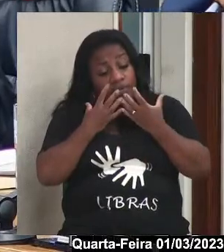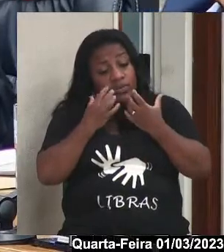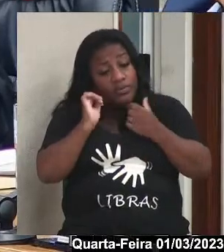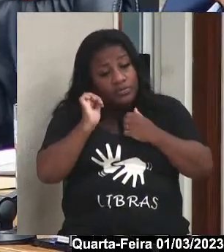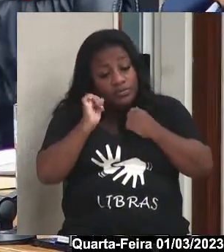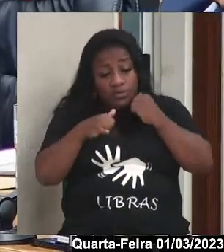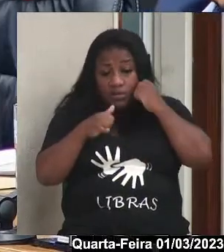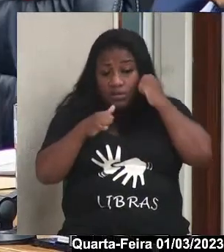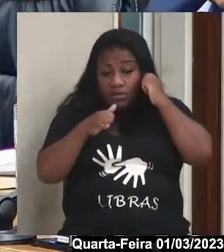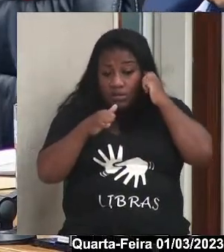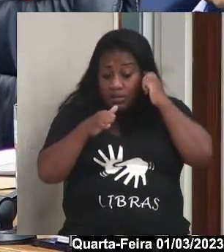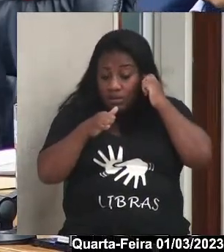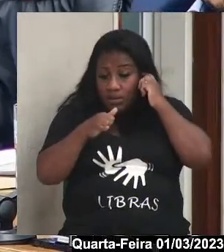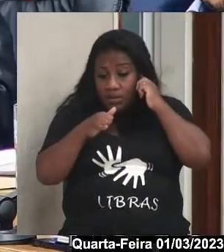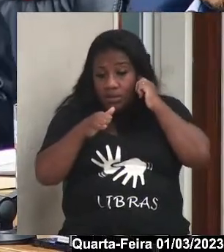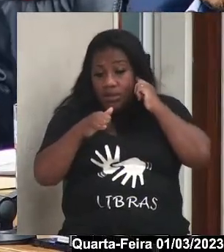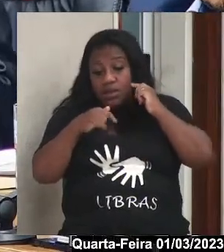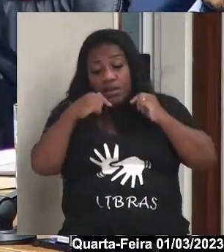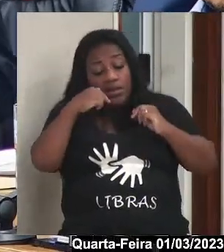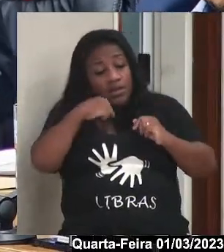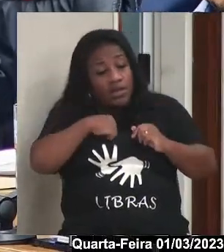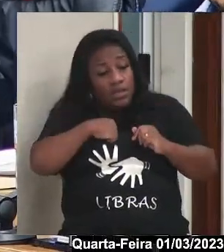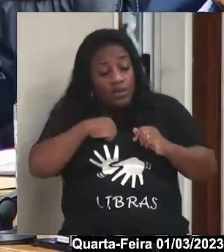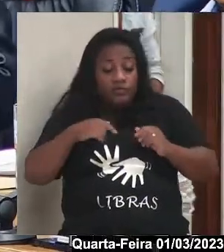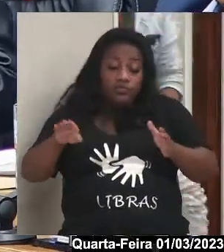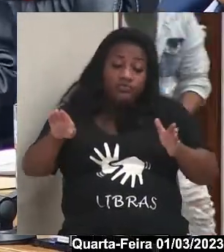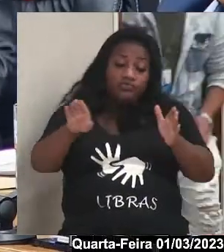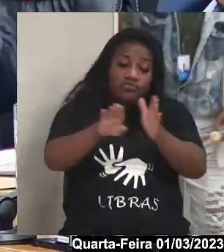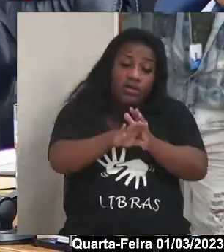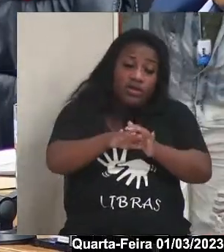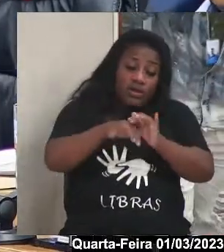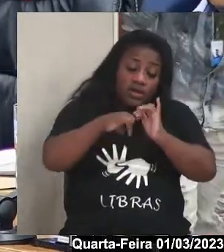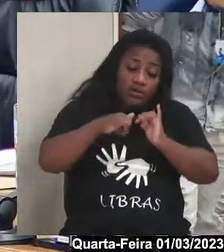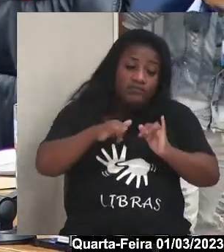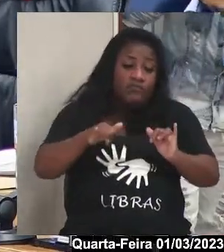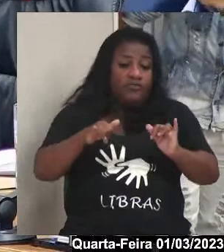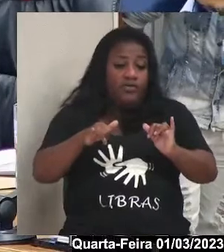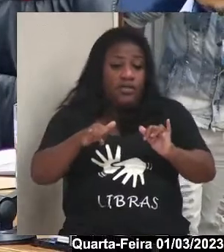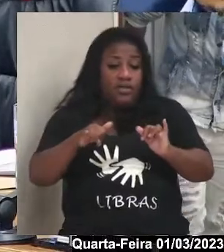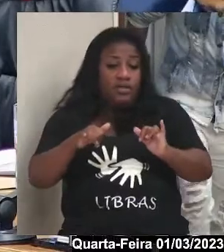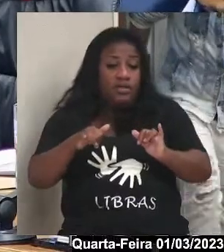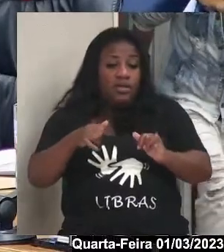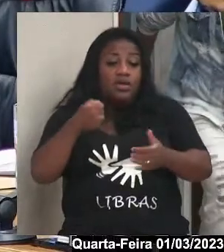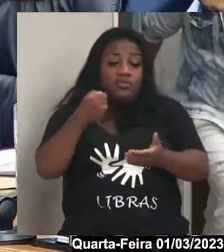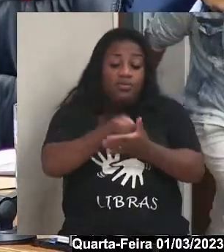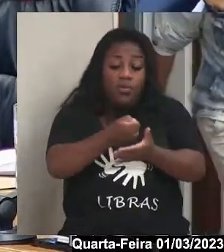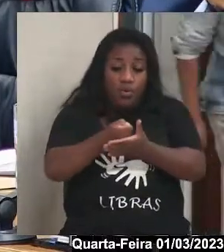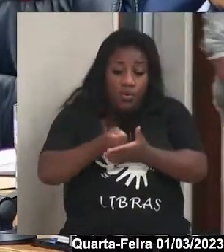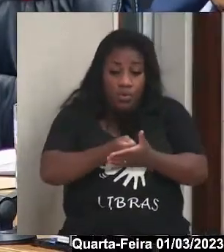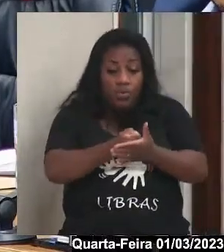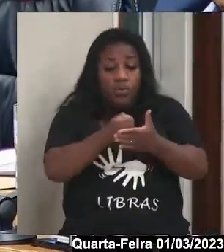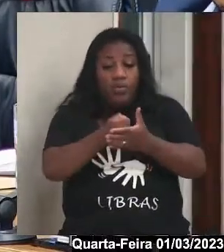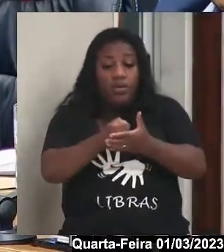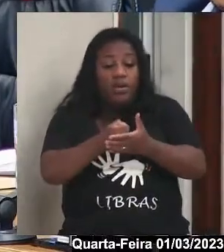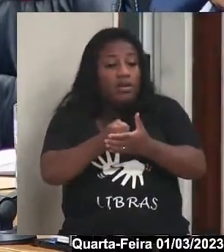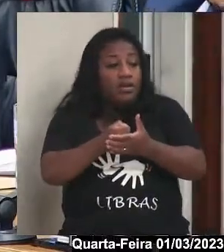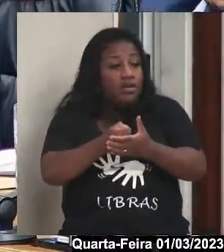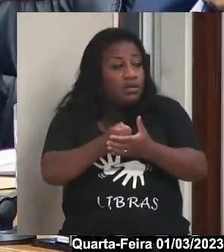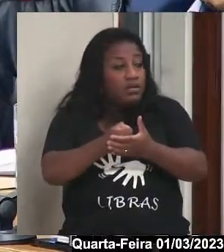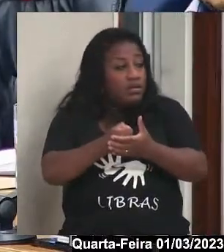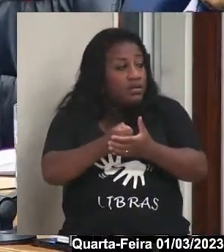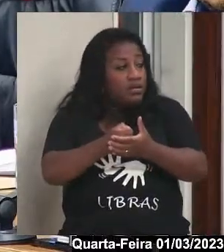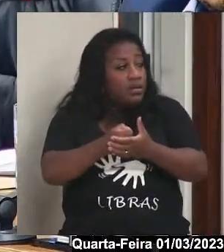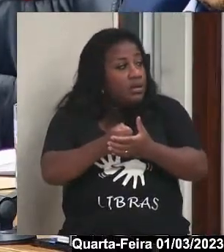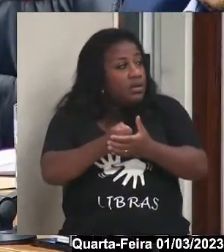Coisas boas dentro da saúde. Infelizmente, eu vou chegar aqui, vou falar com eles e cobrar dele, do prefeito e de